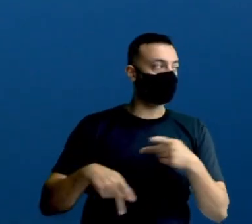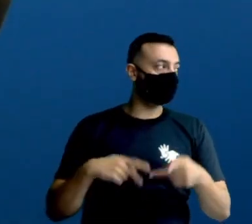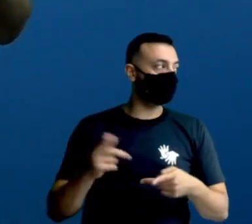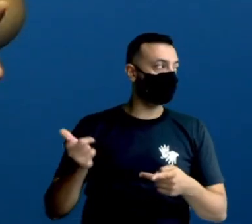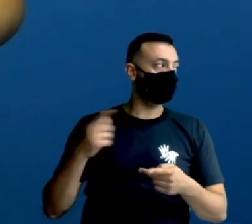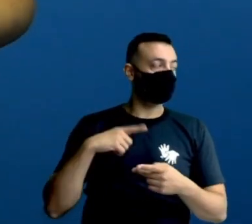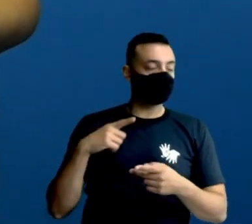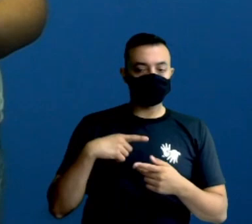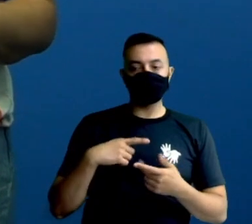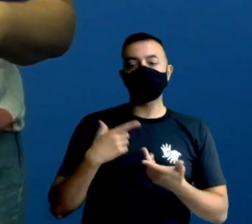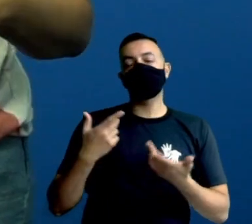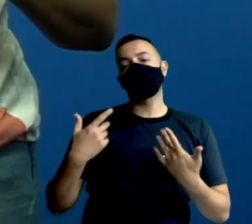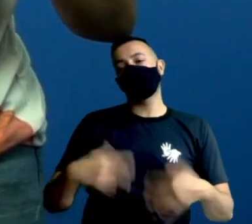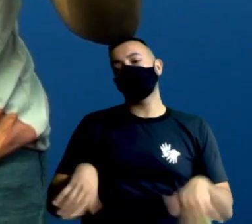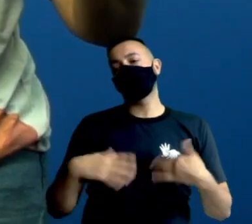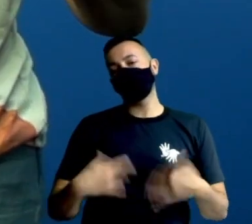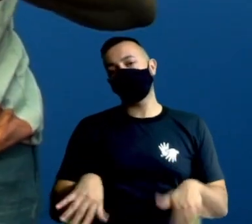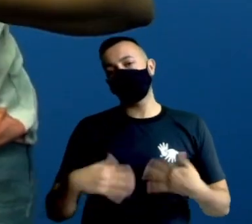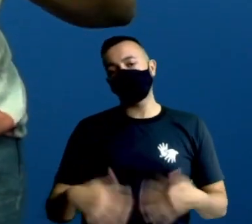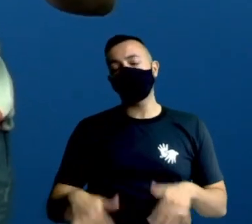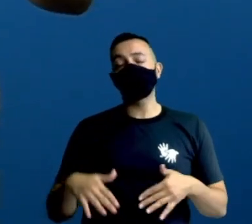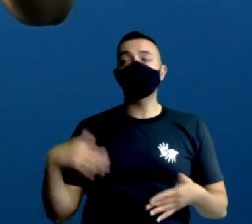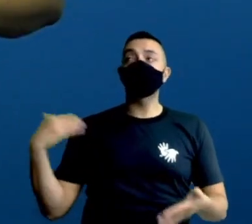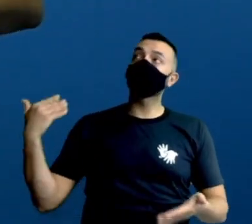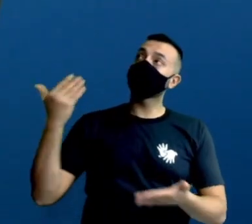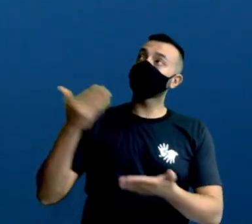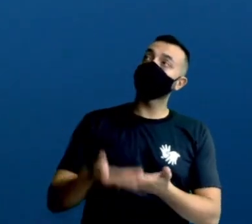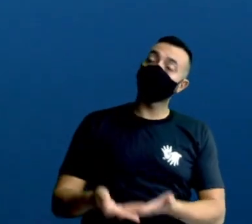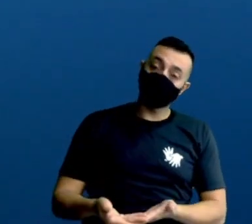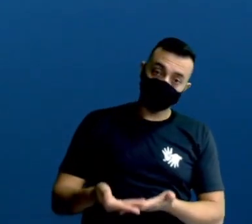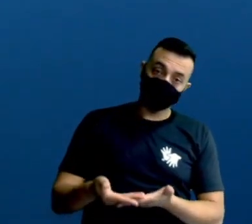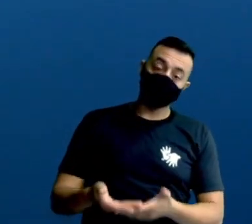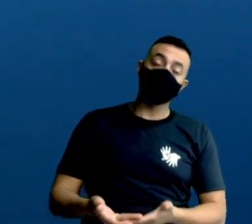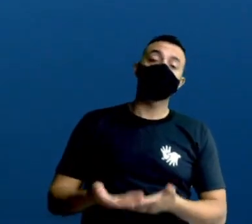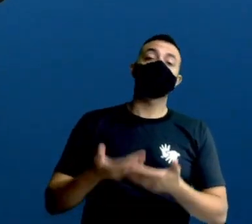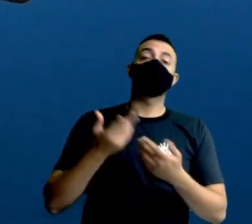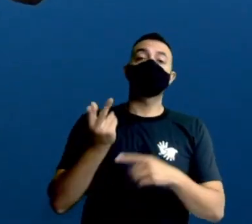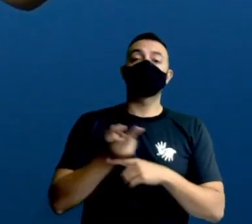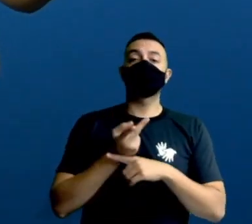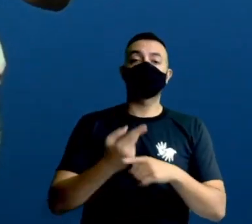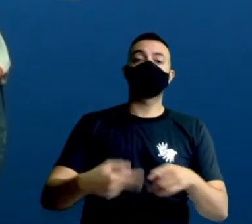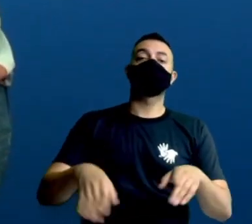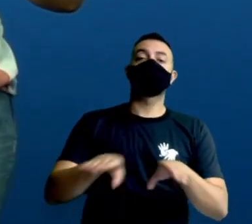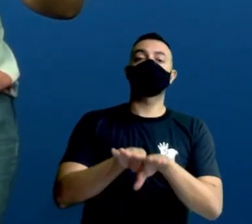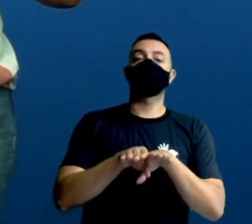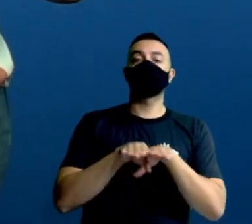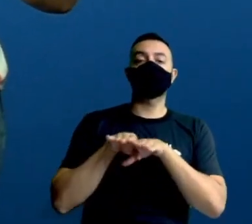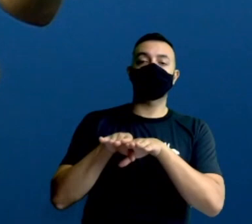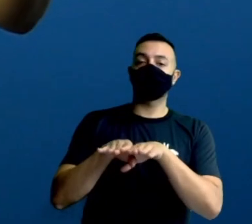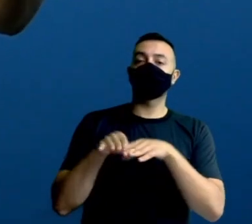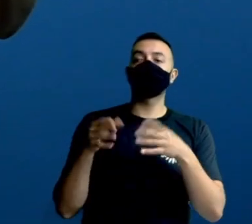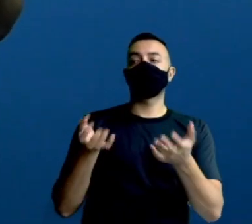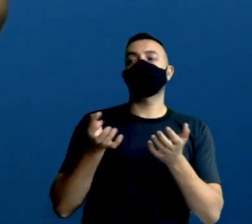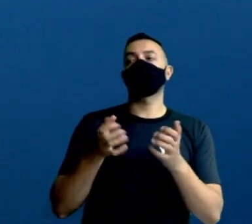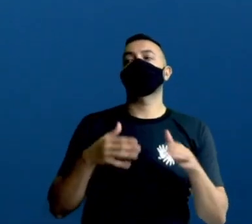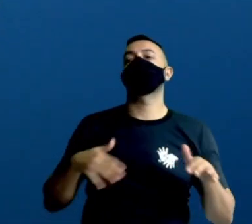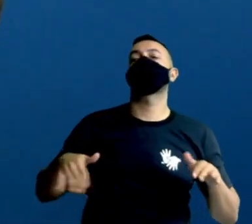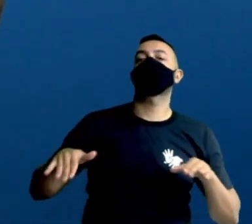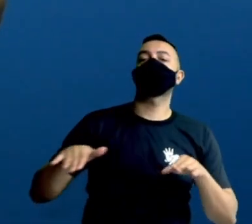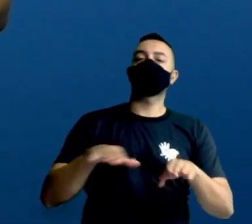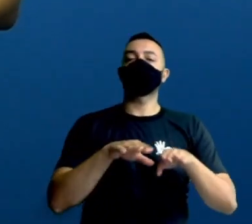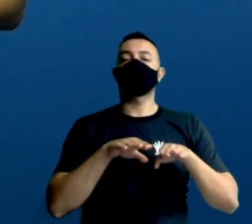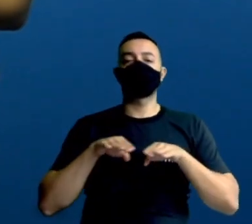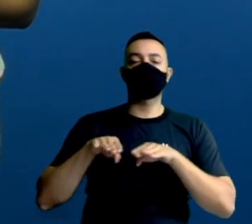eles ficaram à mercê da própria sorte. E aí estamos até hoje aí buscando uma igualdade, uma equidade e